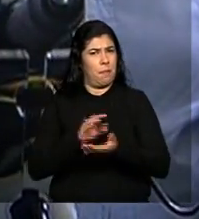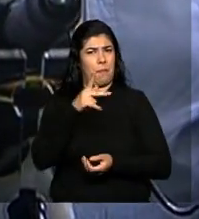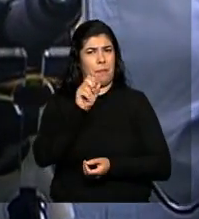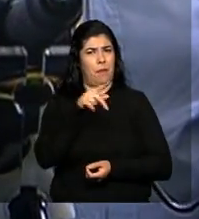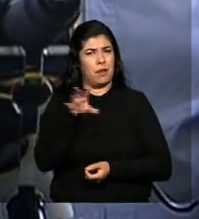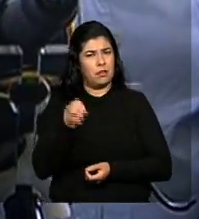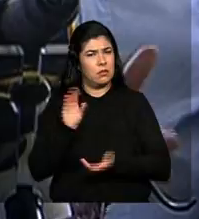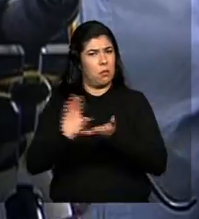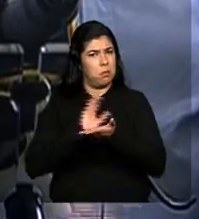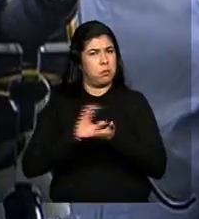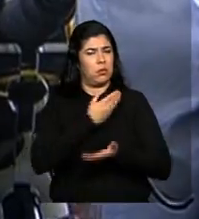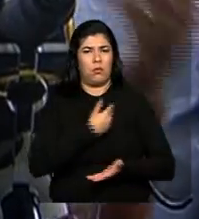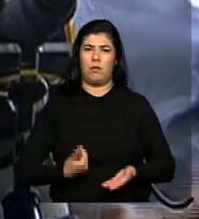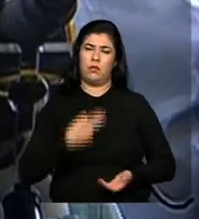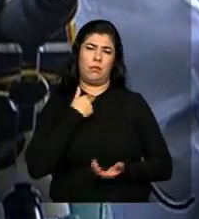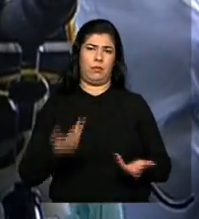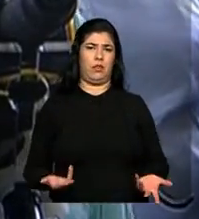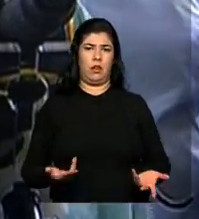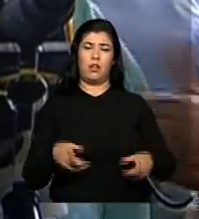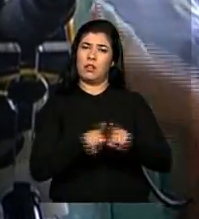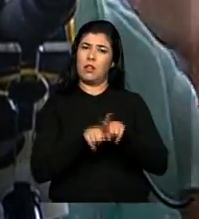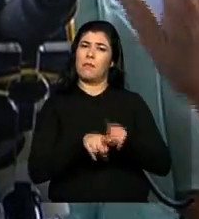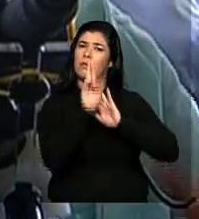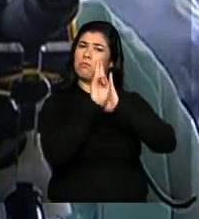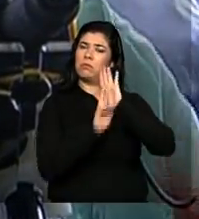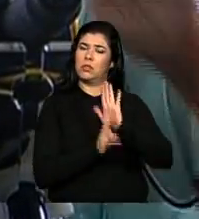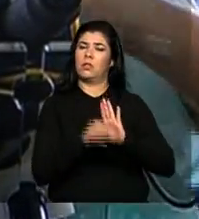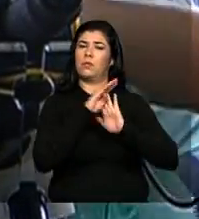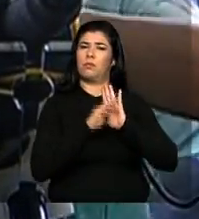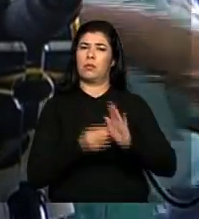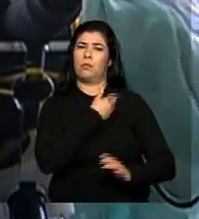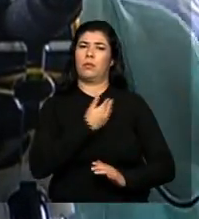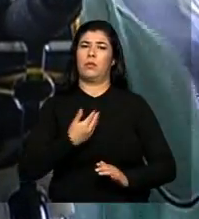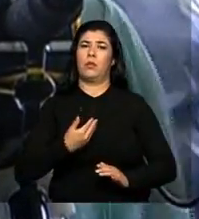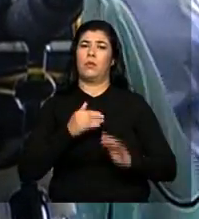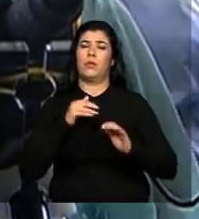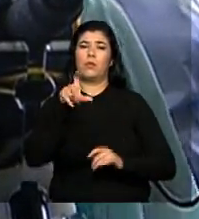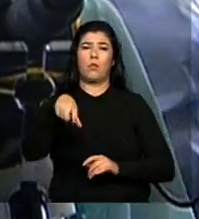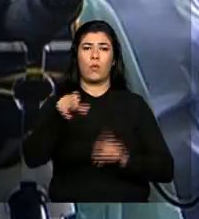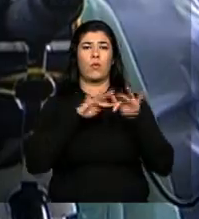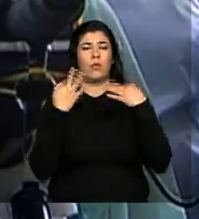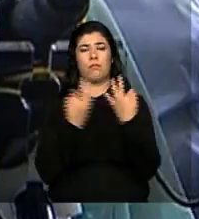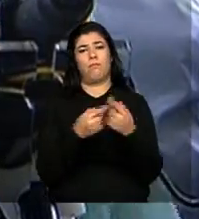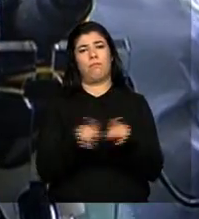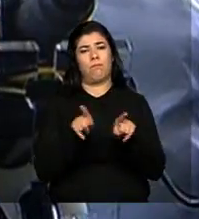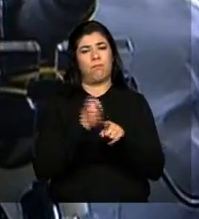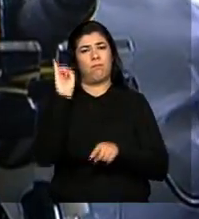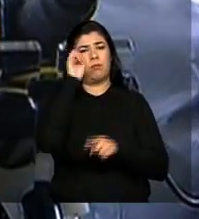como esse que eu dei o exemplo do Bolsa Família, que não é justificado. Então, fazer essas correções são absolutamente